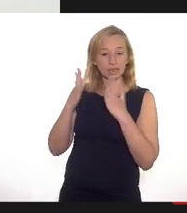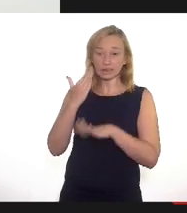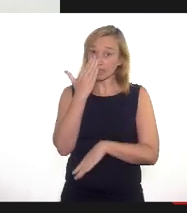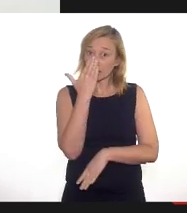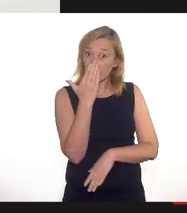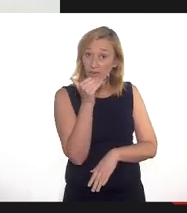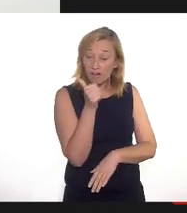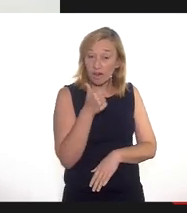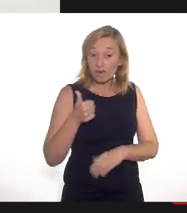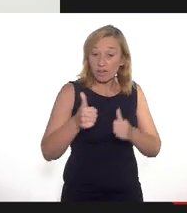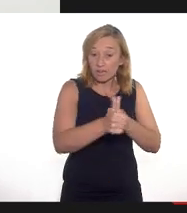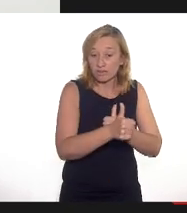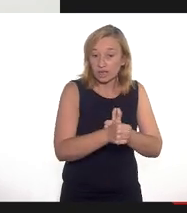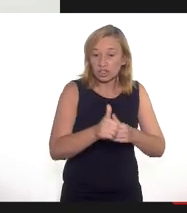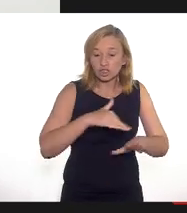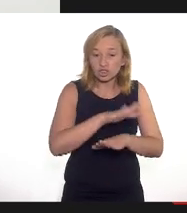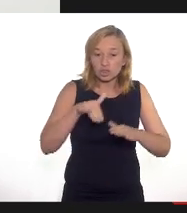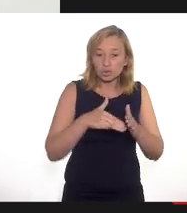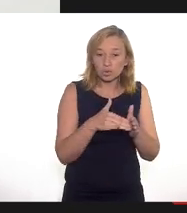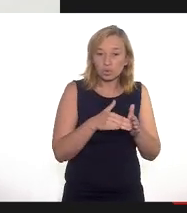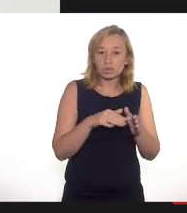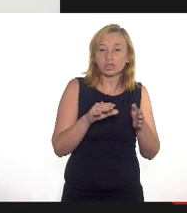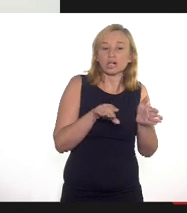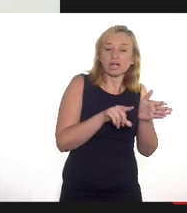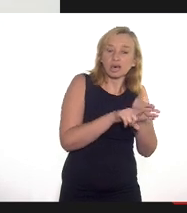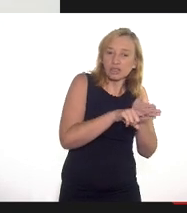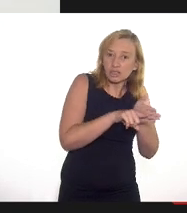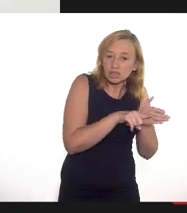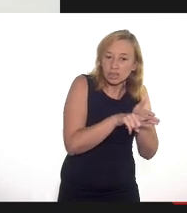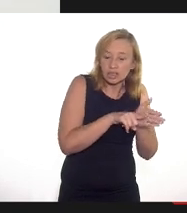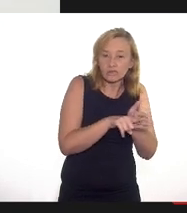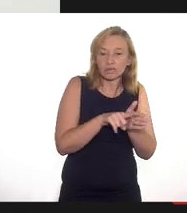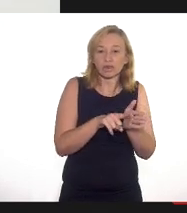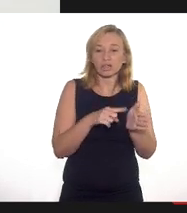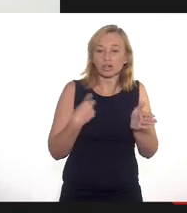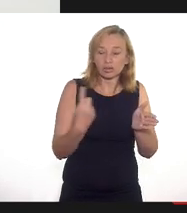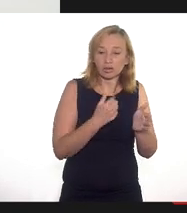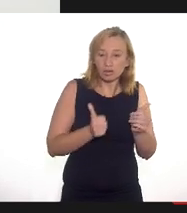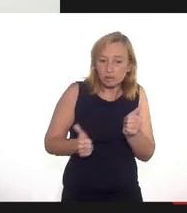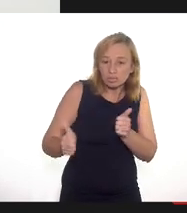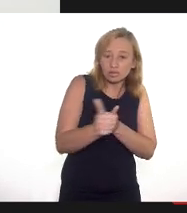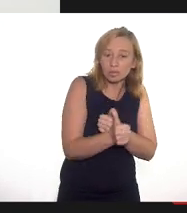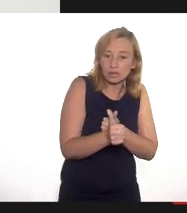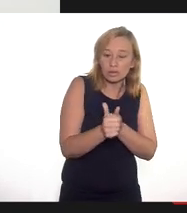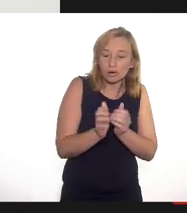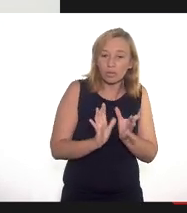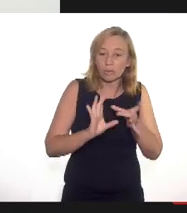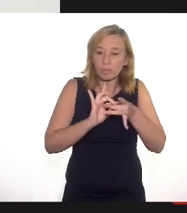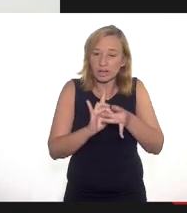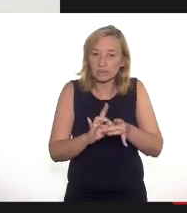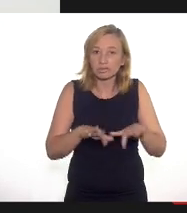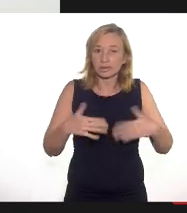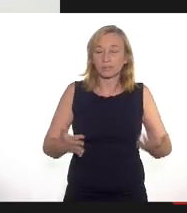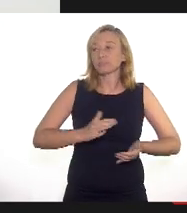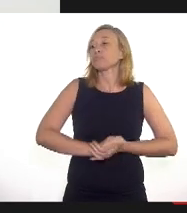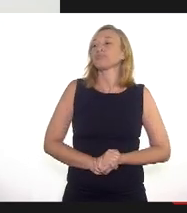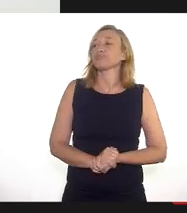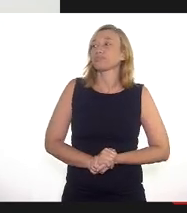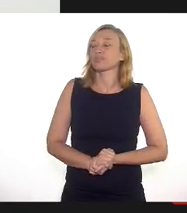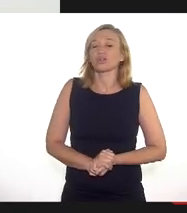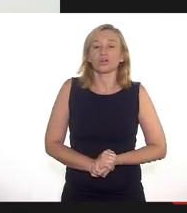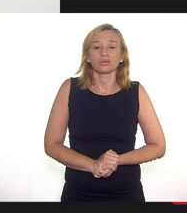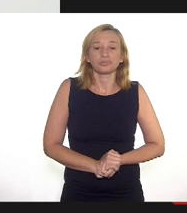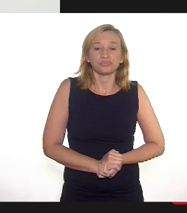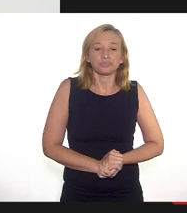frente de todas as consultas que tinham sido feitas até então. A nossa era o plano mais completo que tínhamos até então.